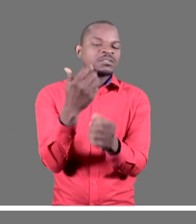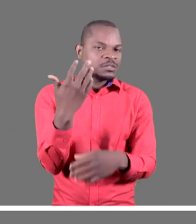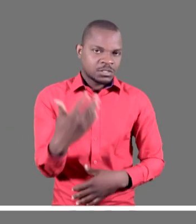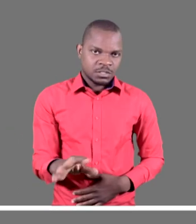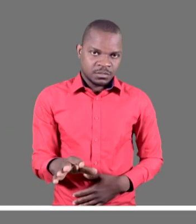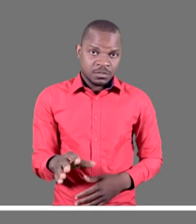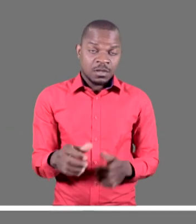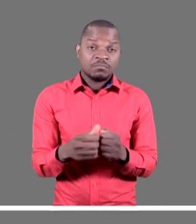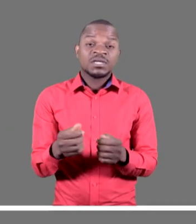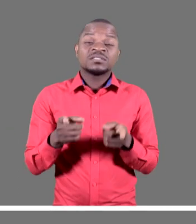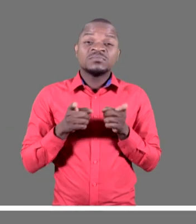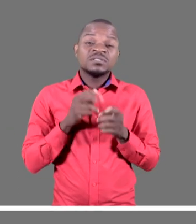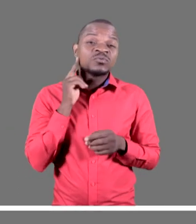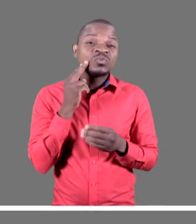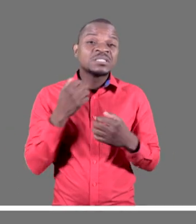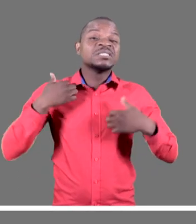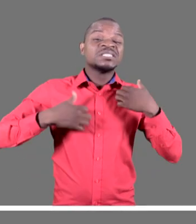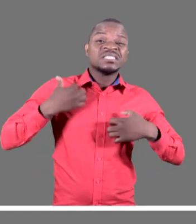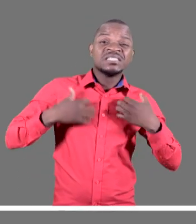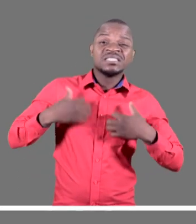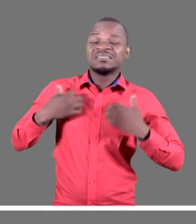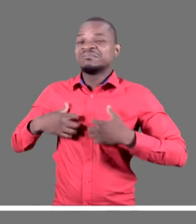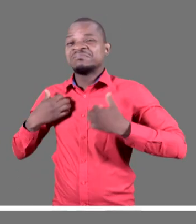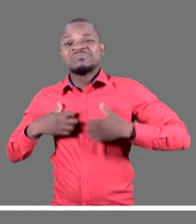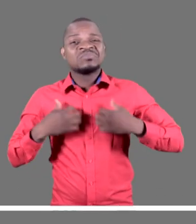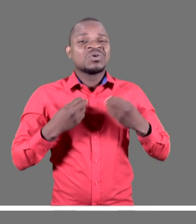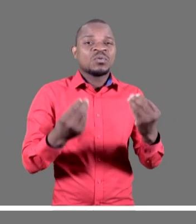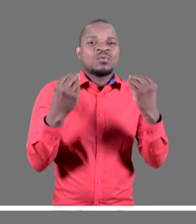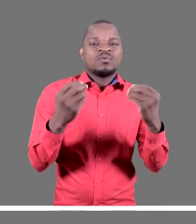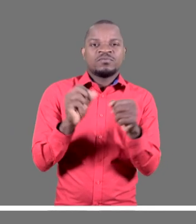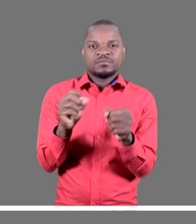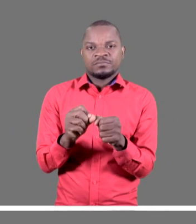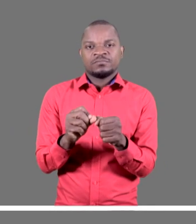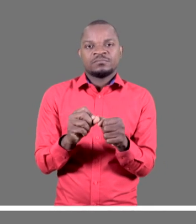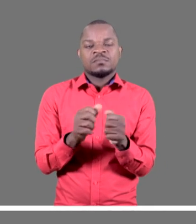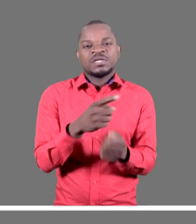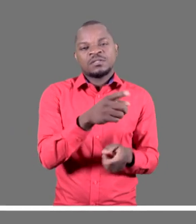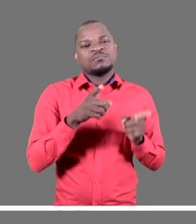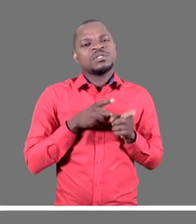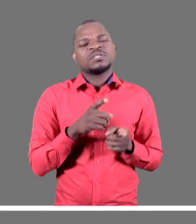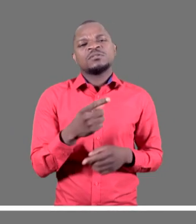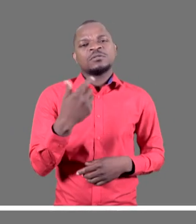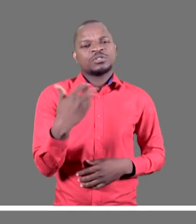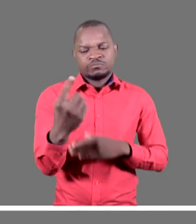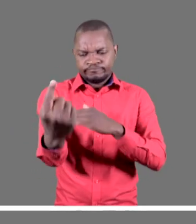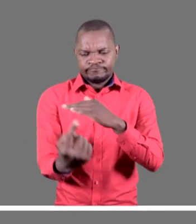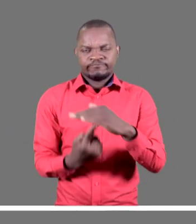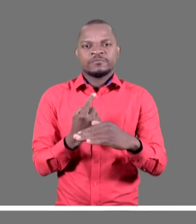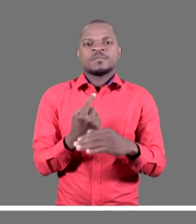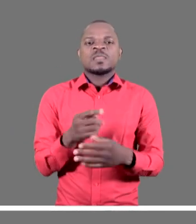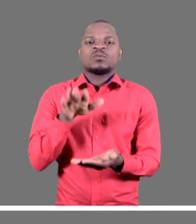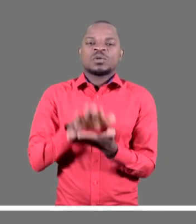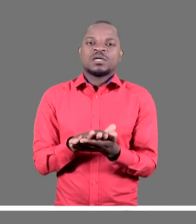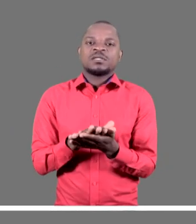Ela não sabe o que fazer, está desesperada e pede a nossa intervenção, como associação. O